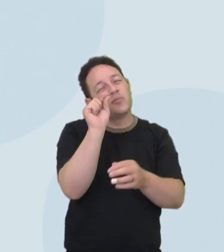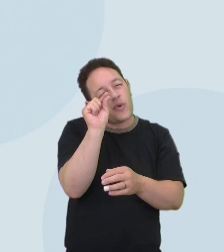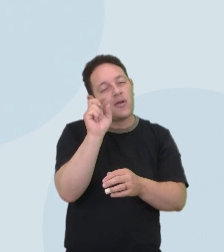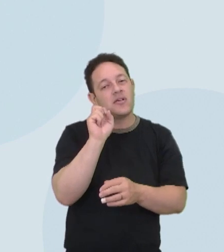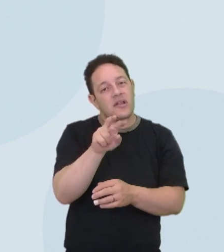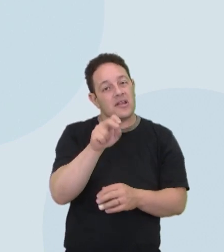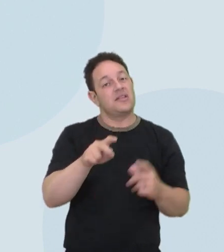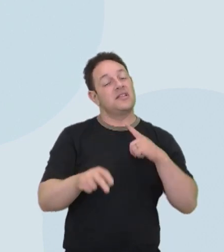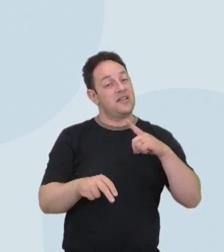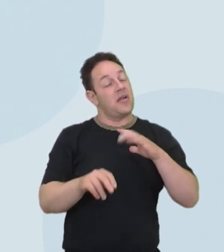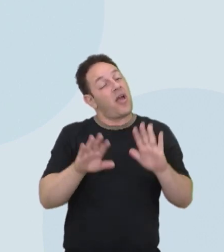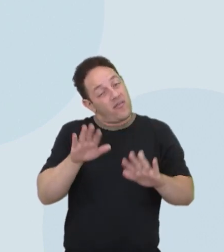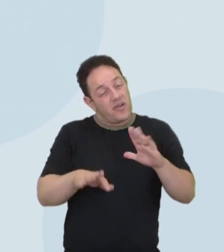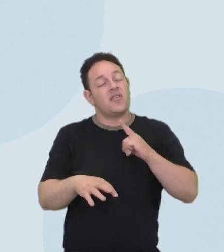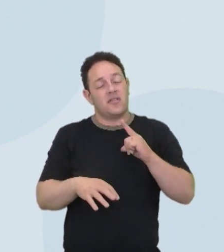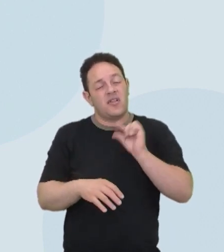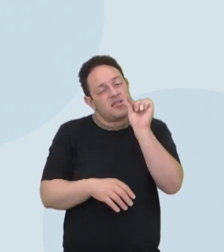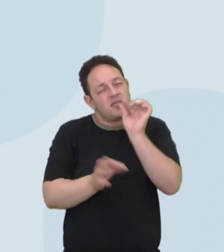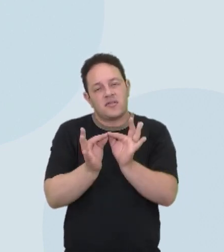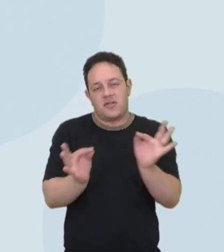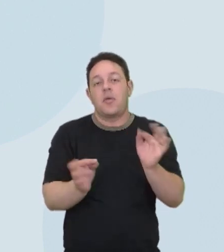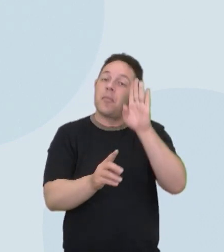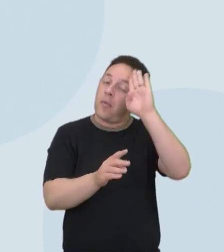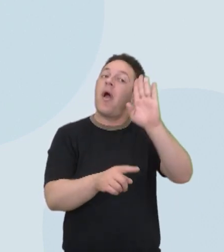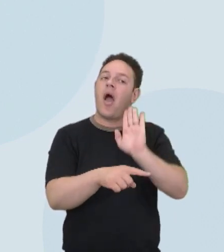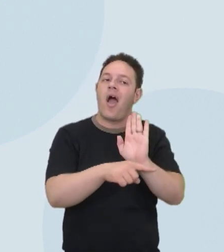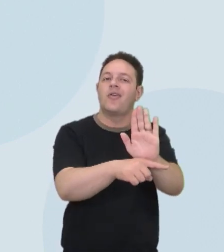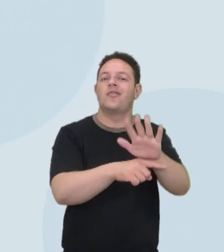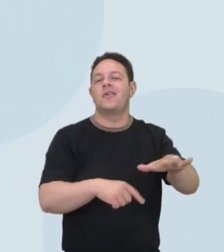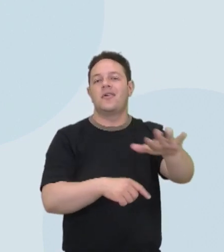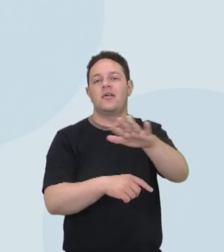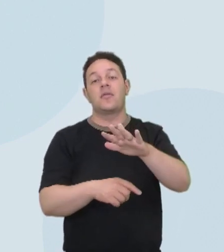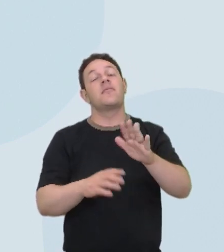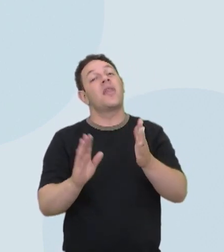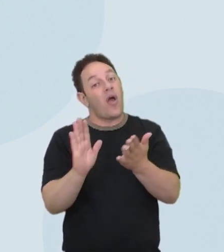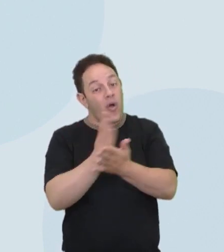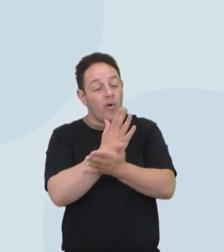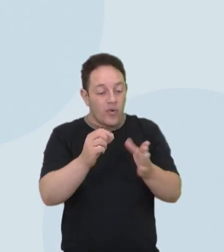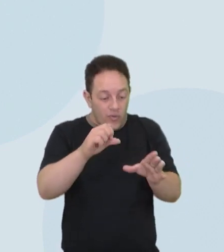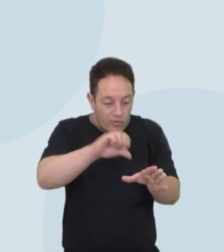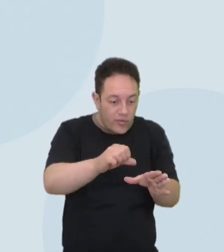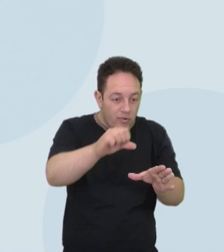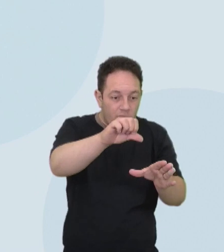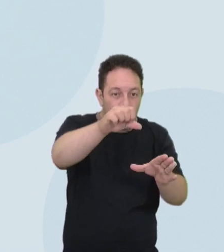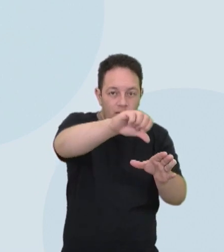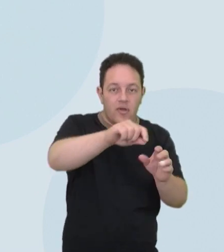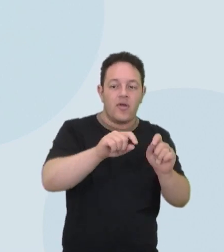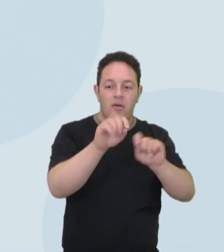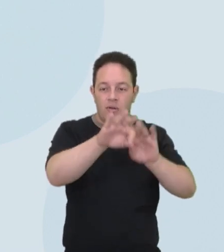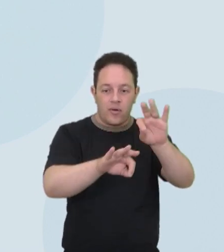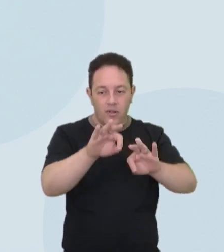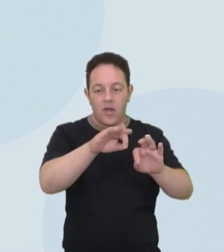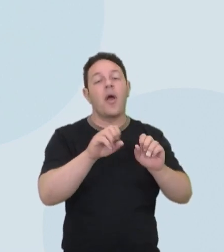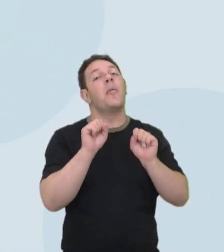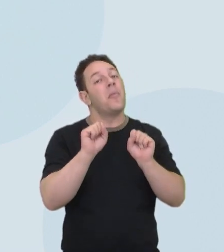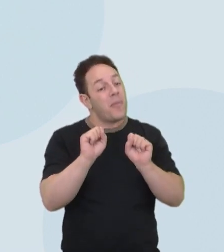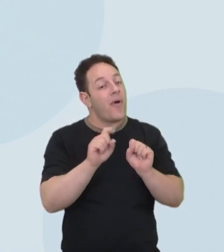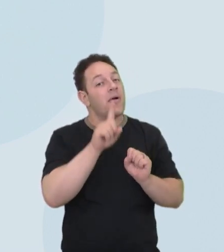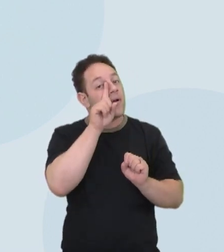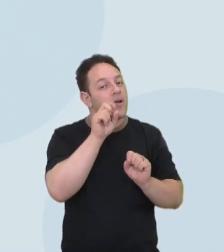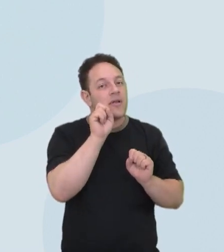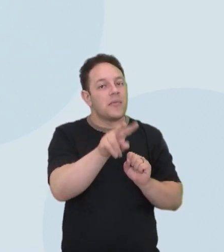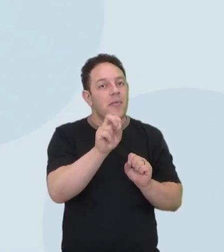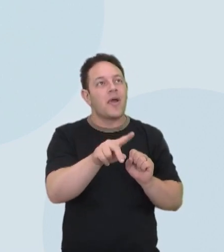toxicidade. Então, os micro-organismos inseridos também podem liberar substâncias que podem ser tóxicas ao